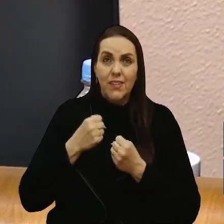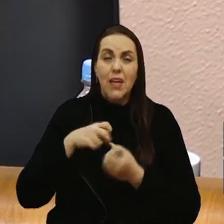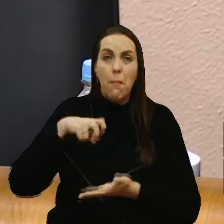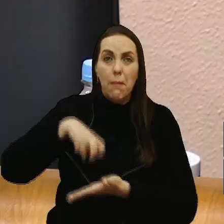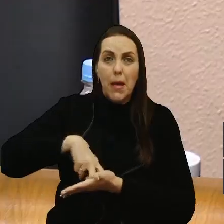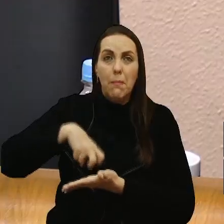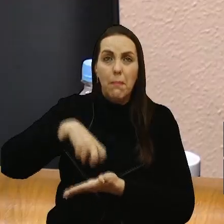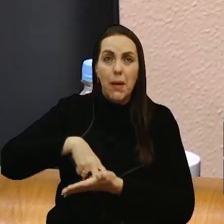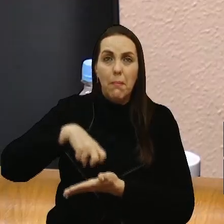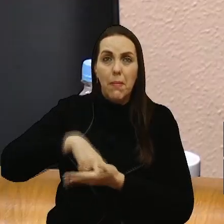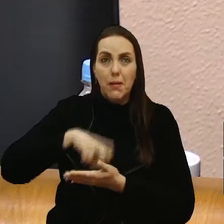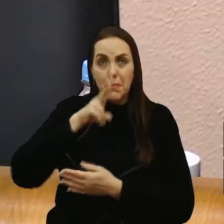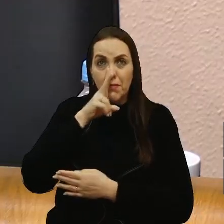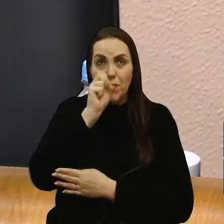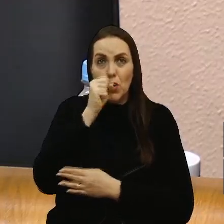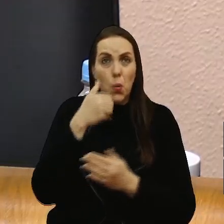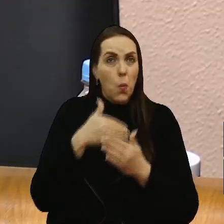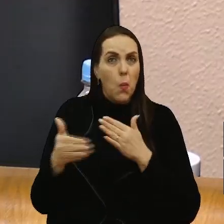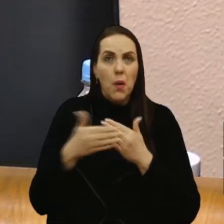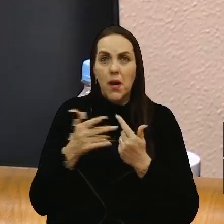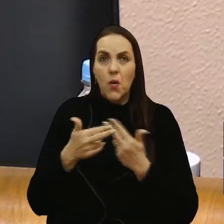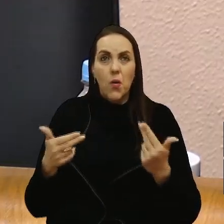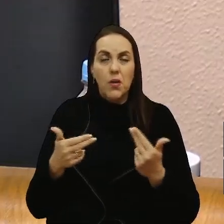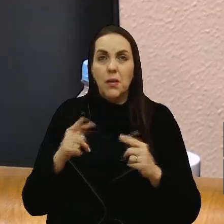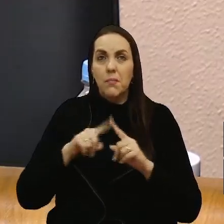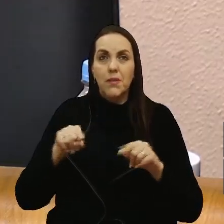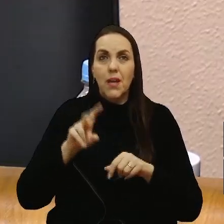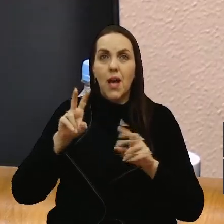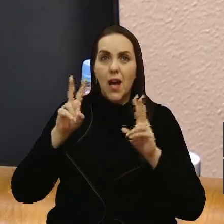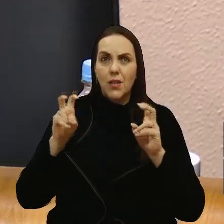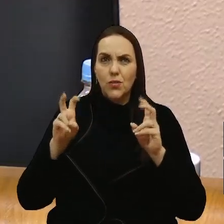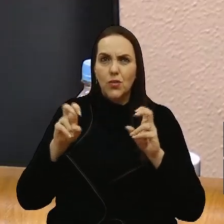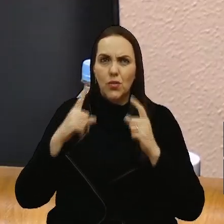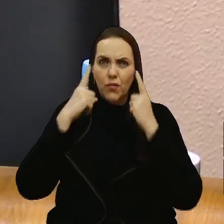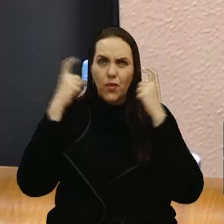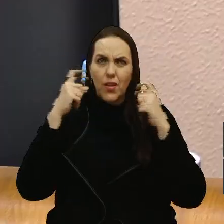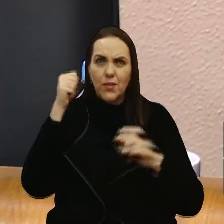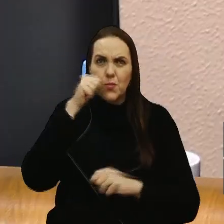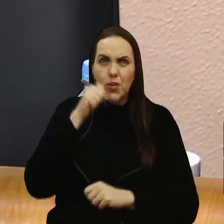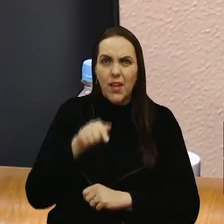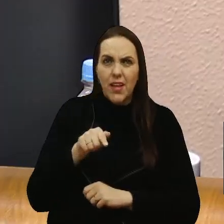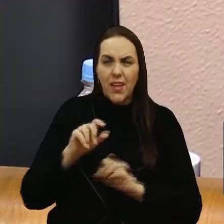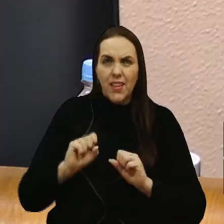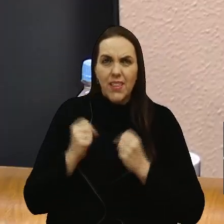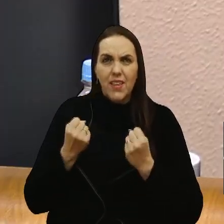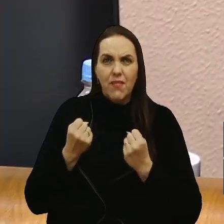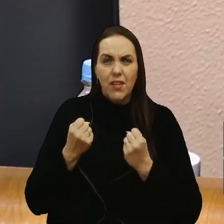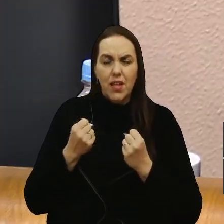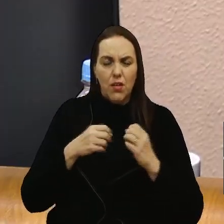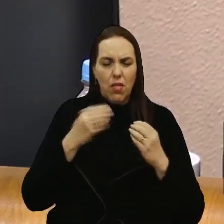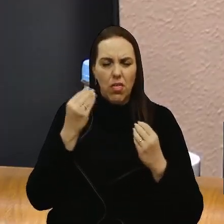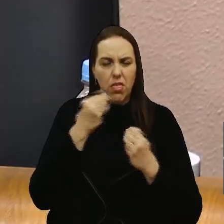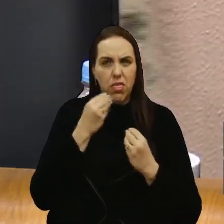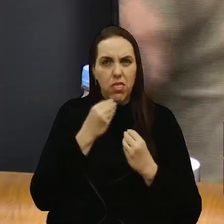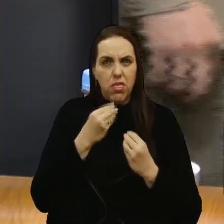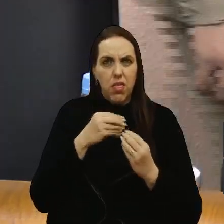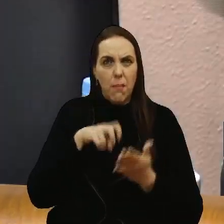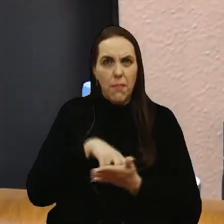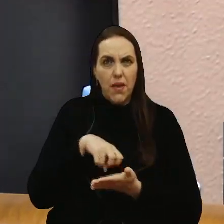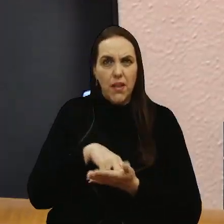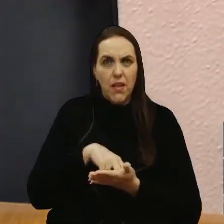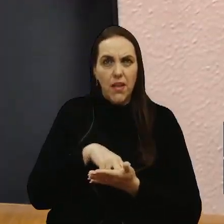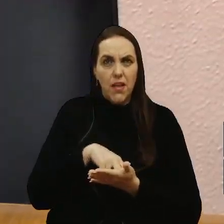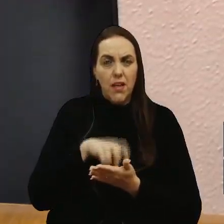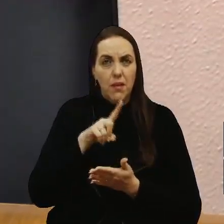pena para toda e qualquer situação, mas quando o assunto é violência contra a mulher, eles estão defendendo afrouxamento da pena, por